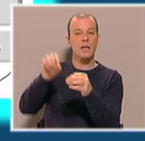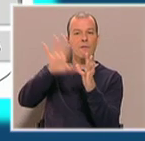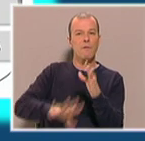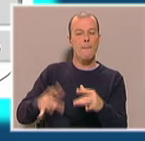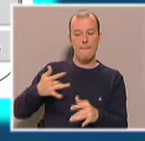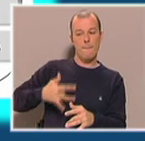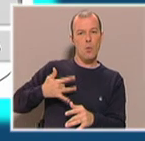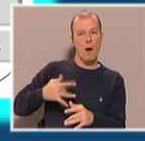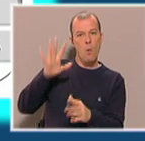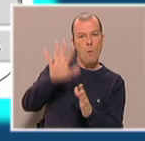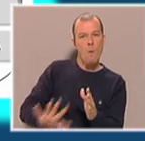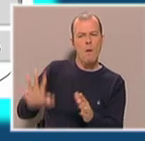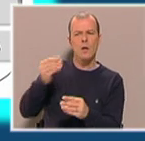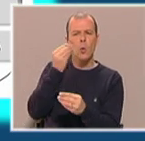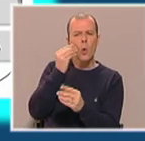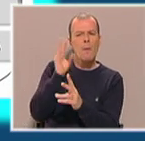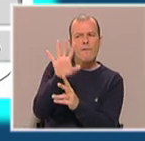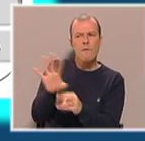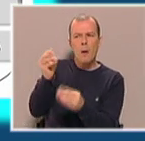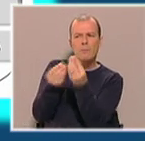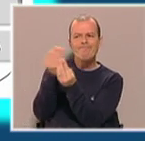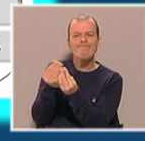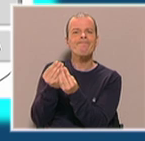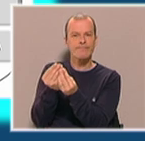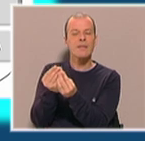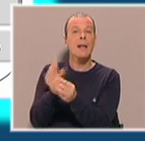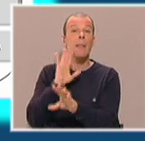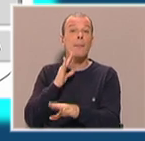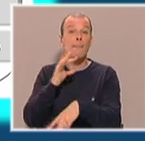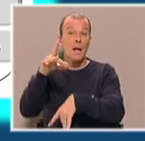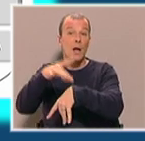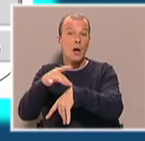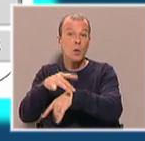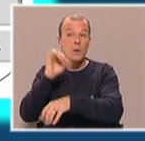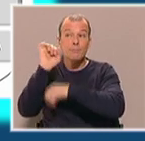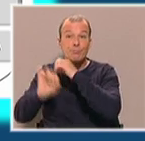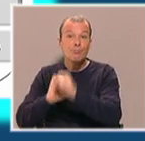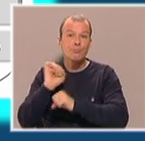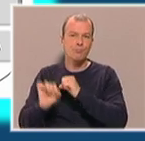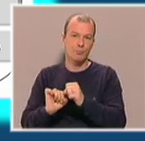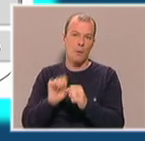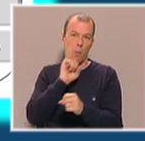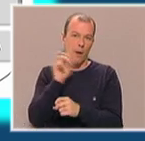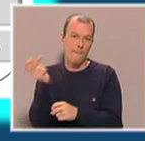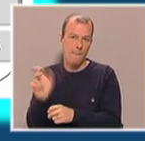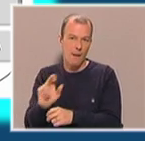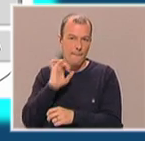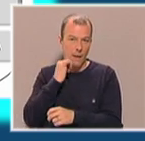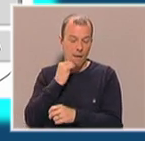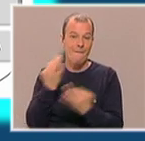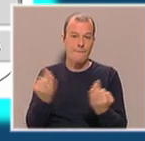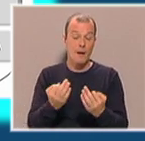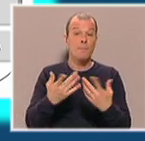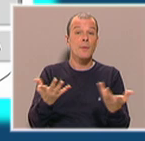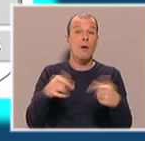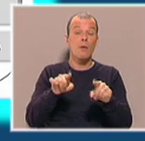se consegue verificar qual será o aspecto que o pulmão tem consoante a doença respiratória que o poderá afetar. As principais